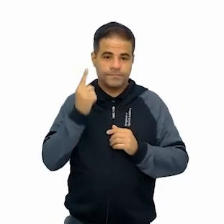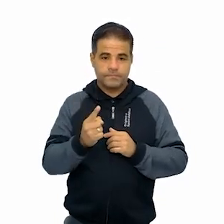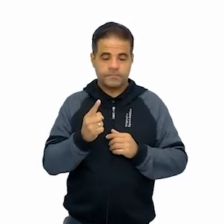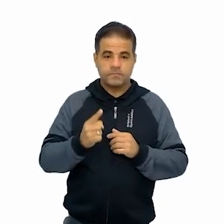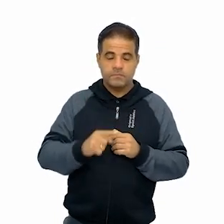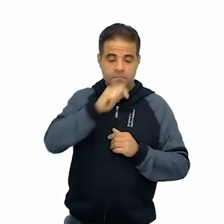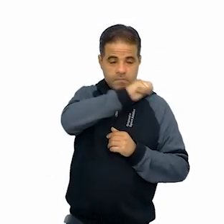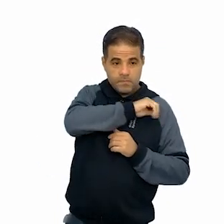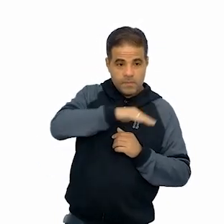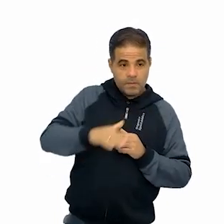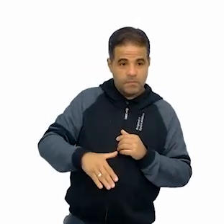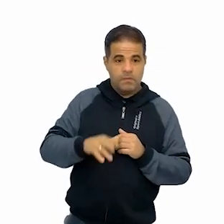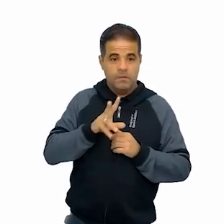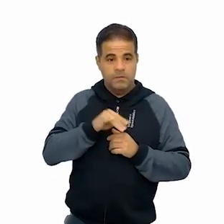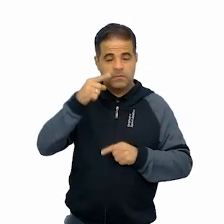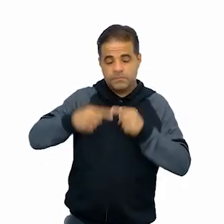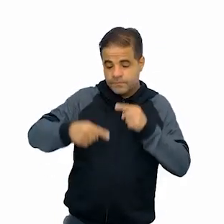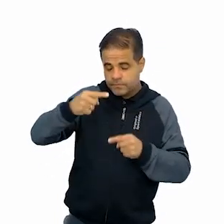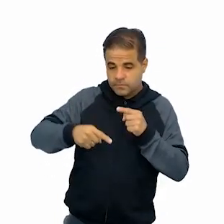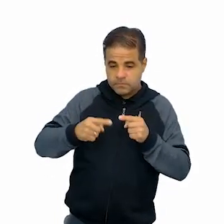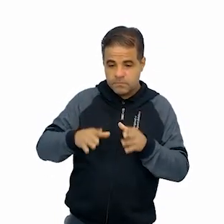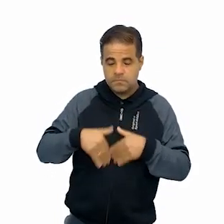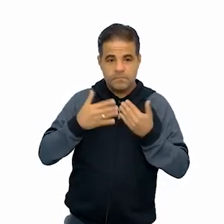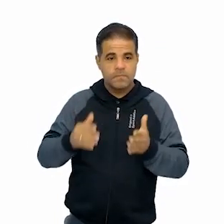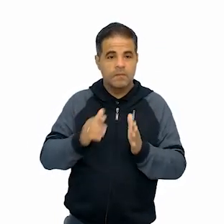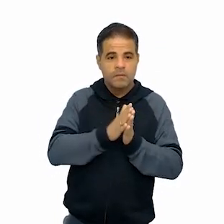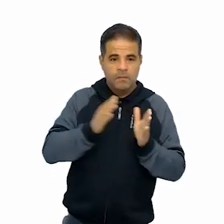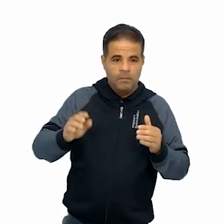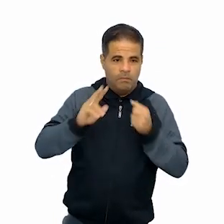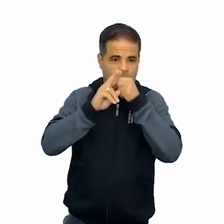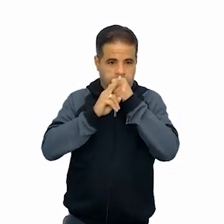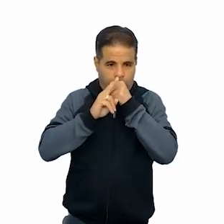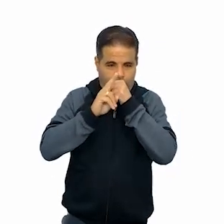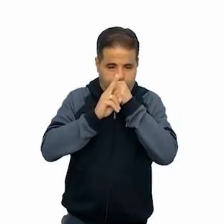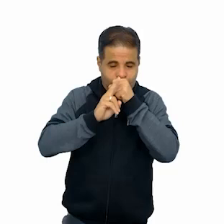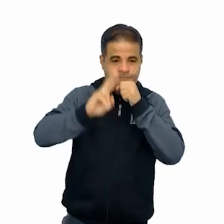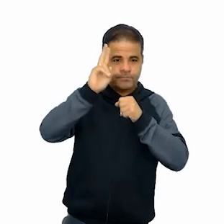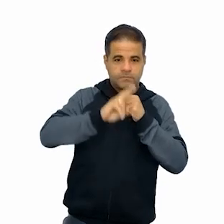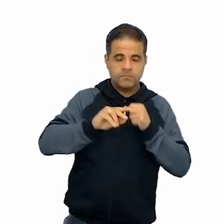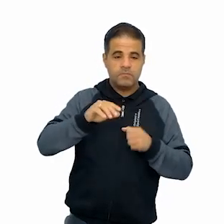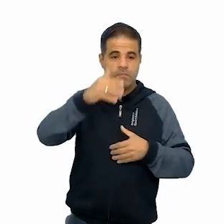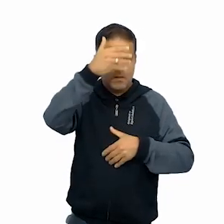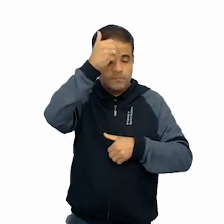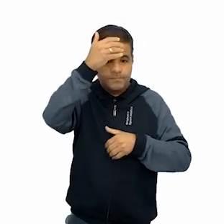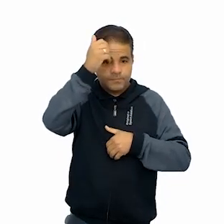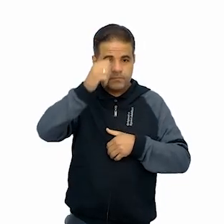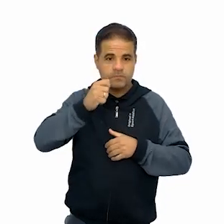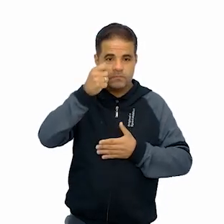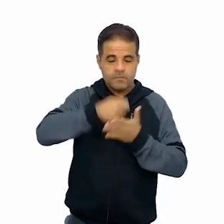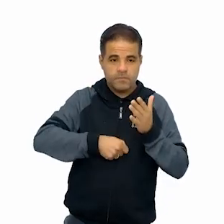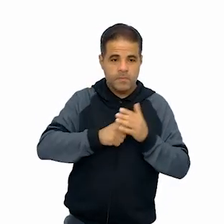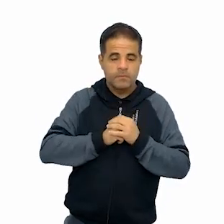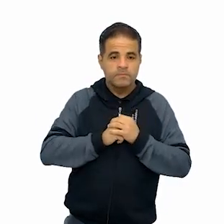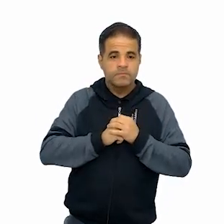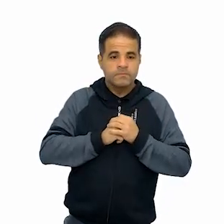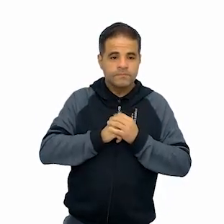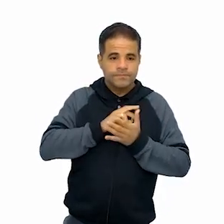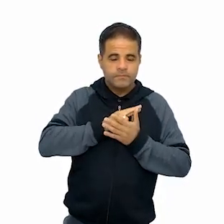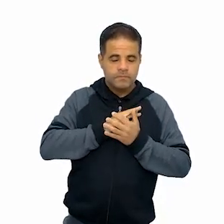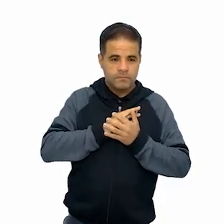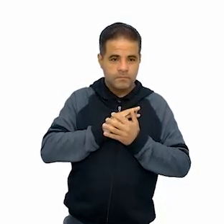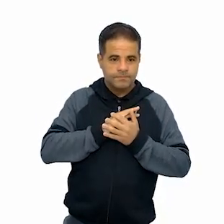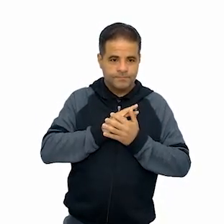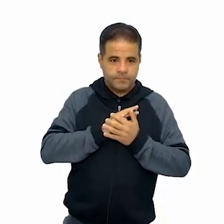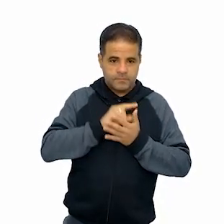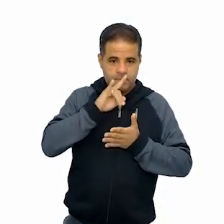os estudantes irão discutir cada parte do verbete sobre o mico-leão dourado e preencher os aspectos da ficha sobre